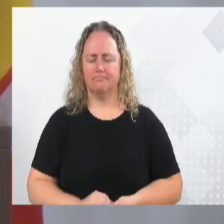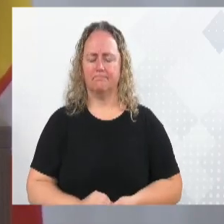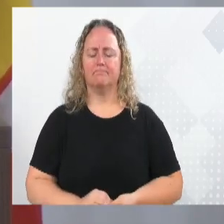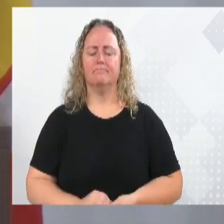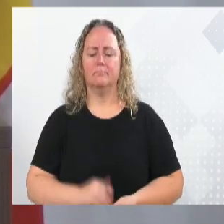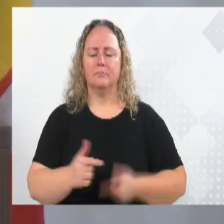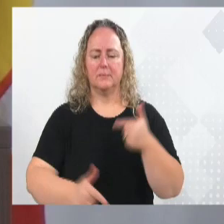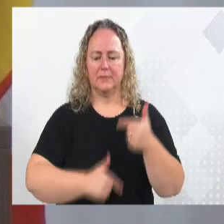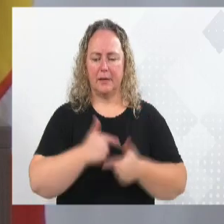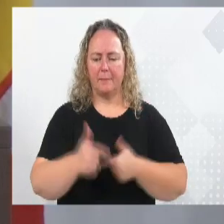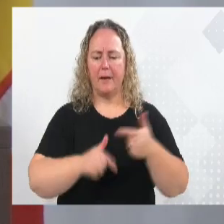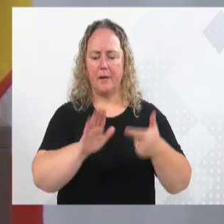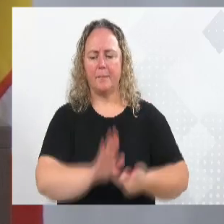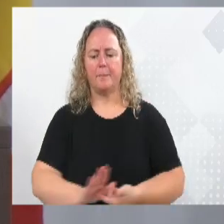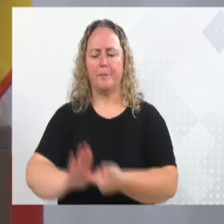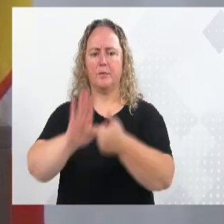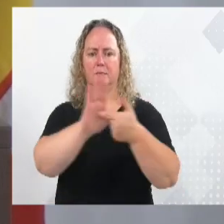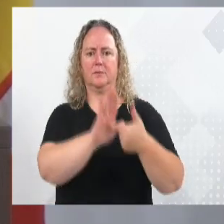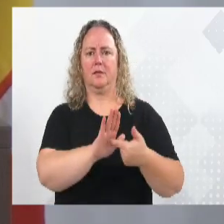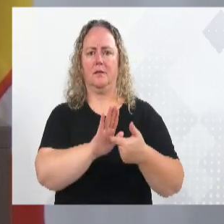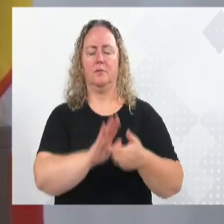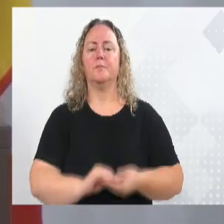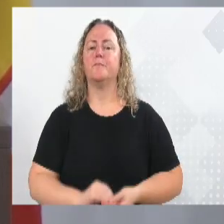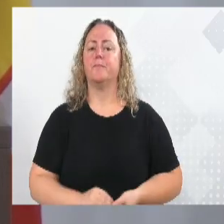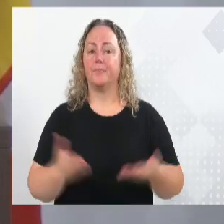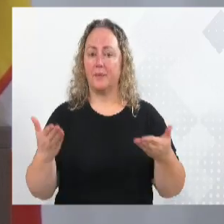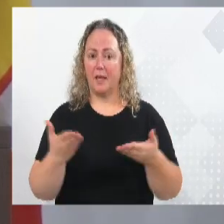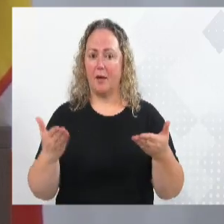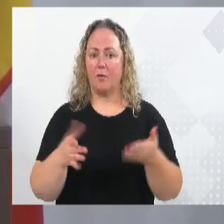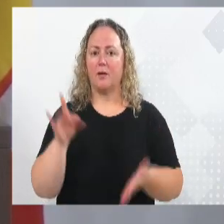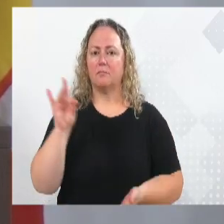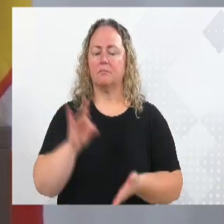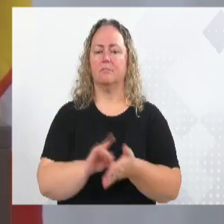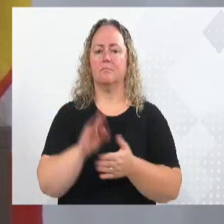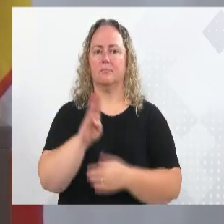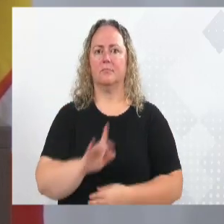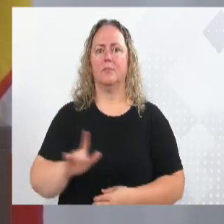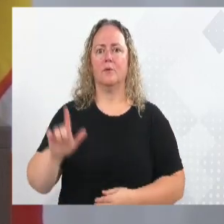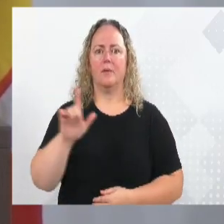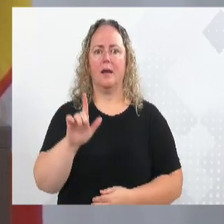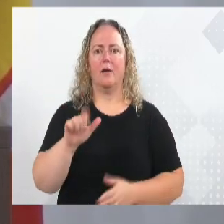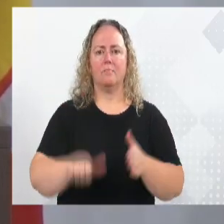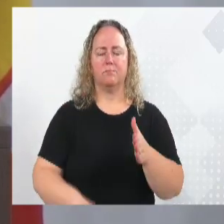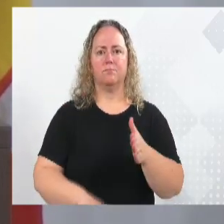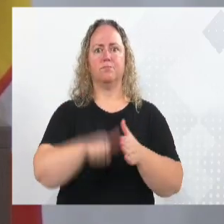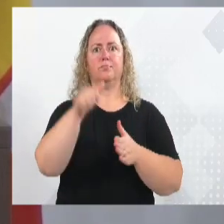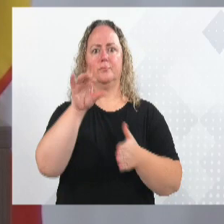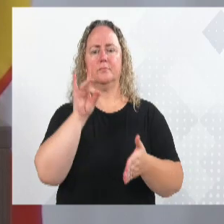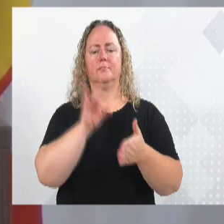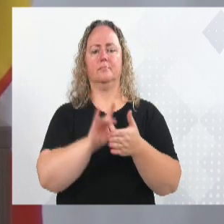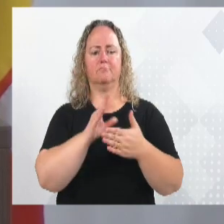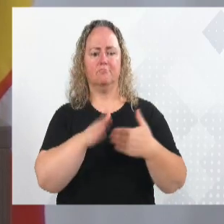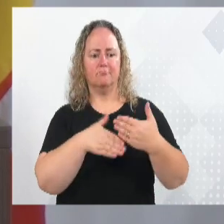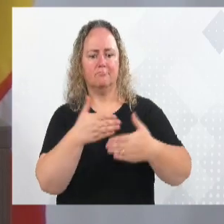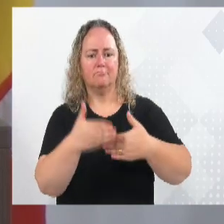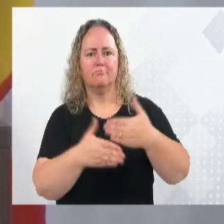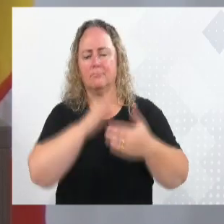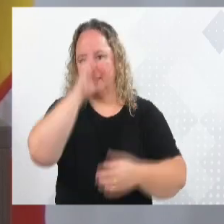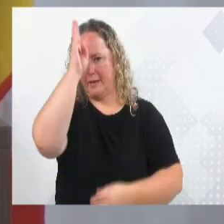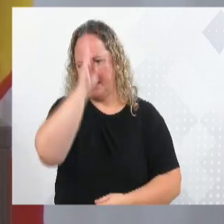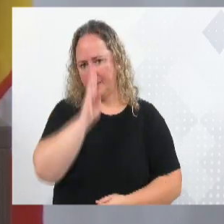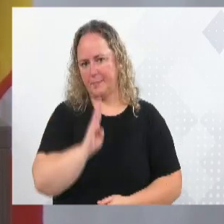trabalho e levando e agora tá retornando e colocando Blumenau no primeiro lugar desse roteiro que vai rodar o Brasil